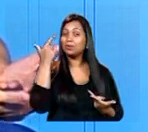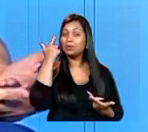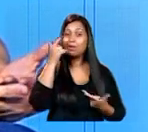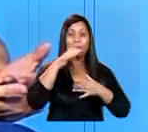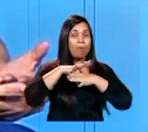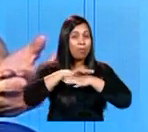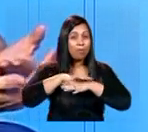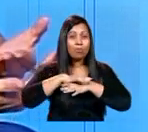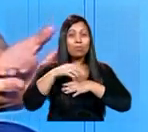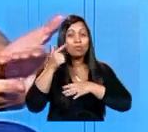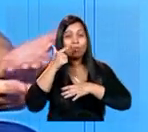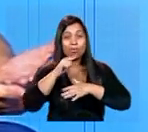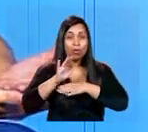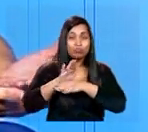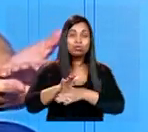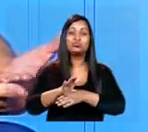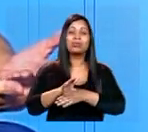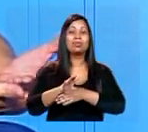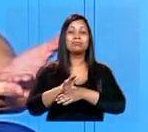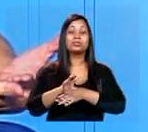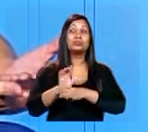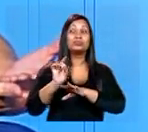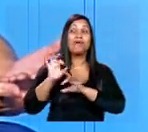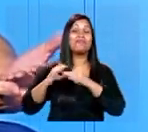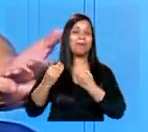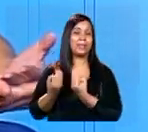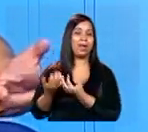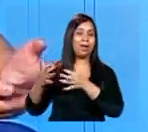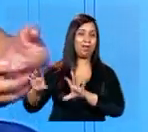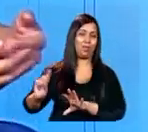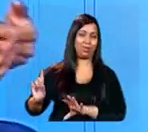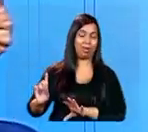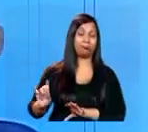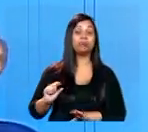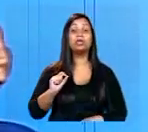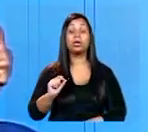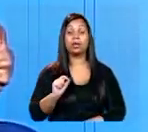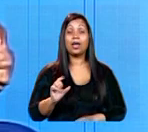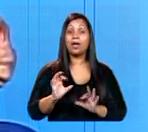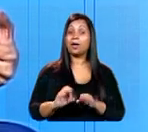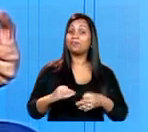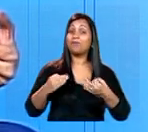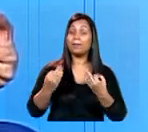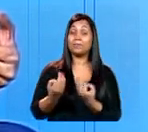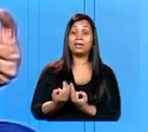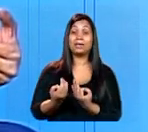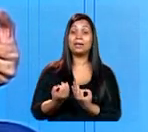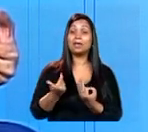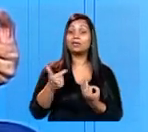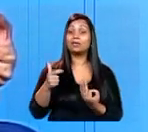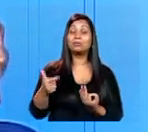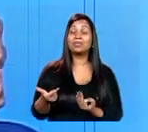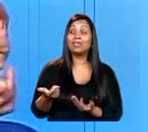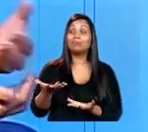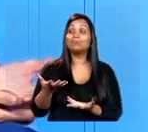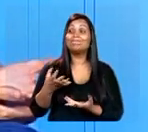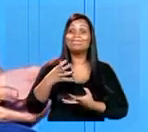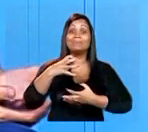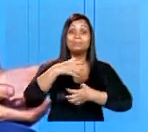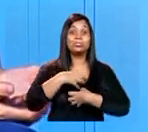e muitas vezes, muitos deles não é por uma questão do familiar não querer. É uma questão de uma família que não